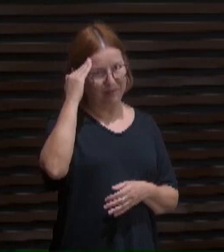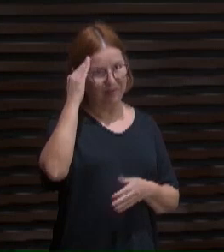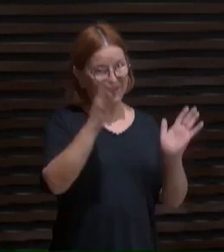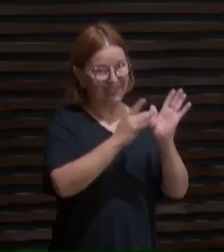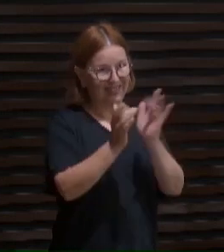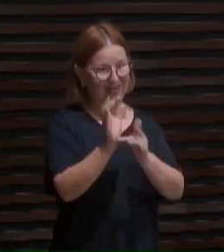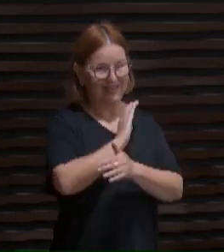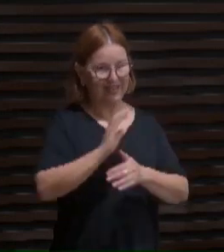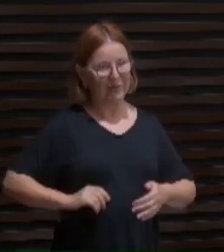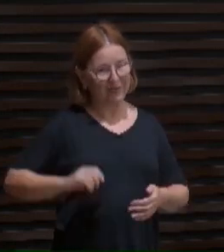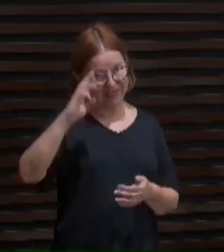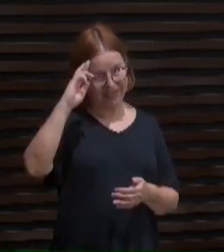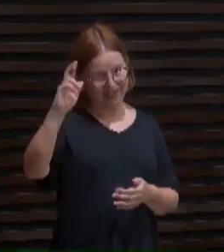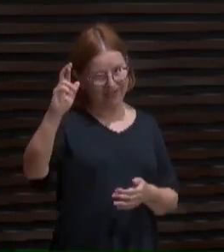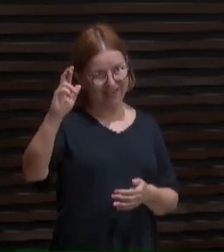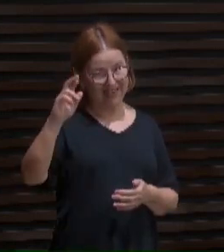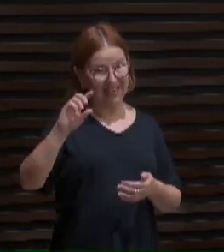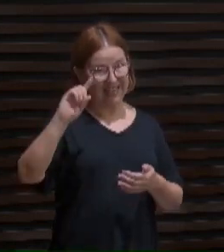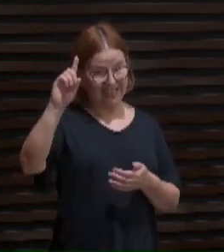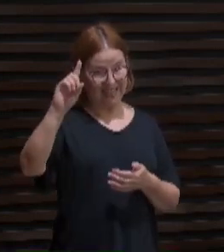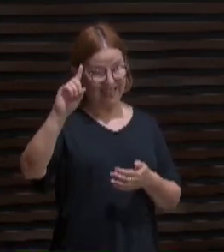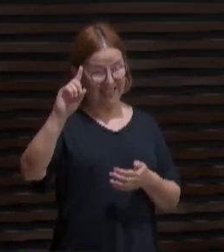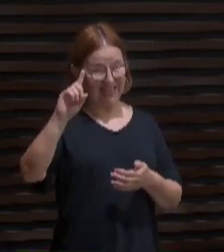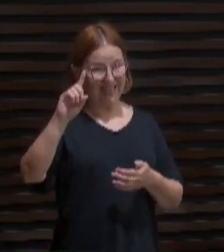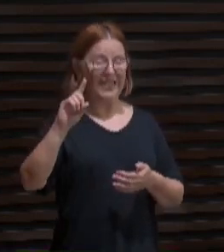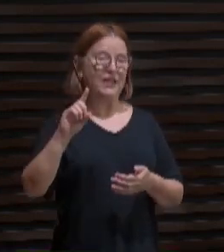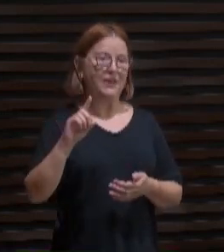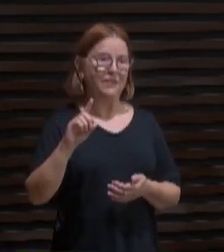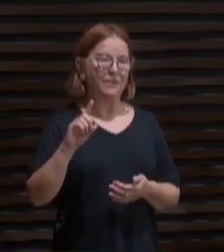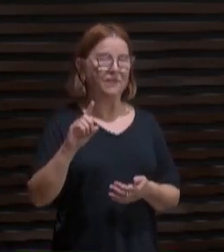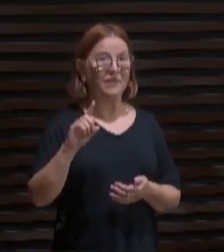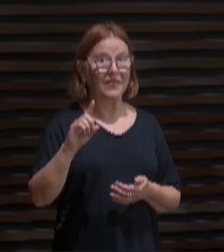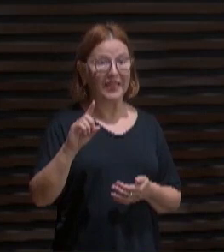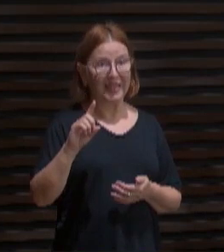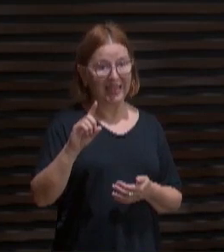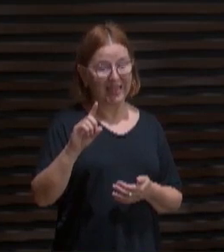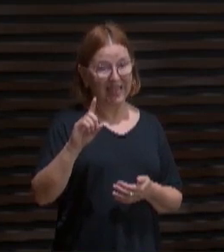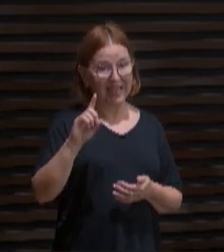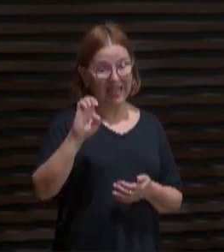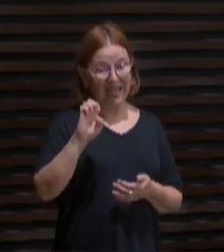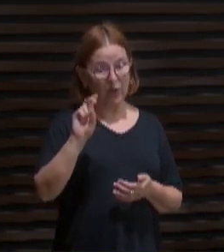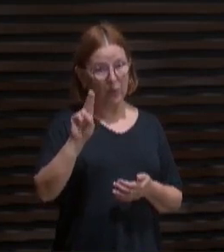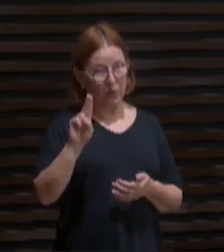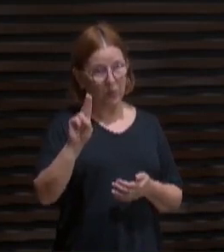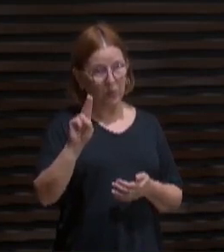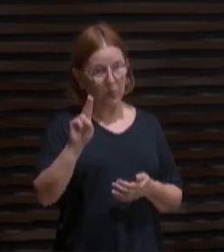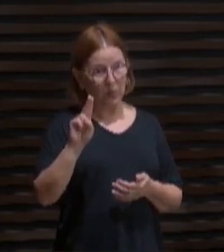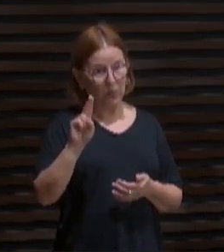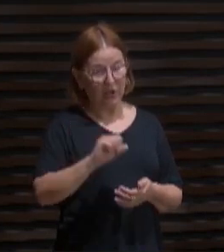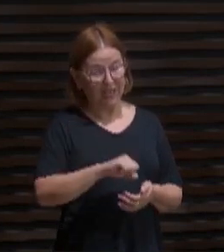Senhor e que Ele é o Eu Sou. Só Ele é aquele